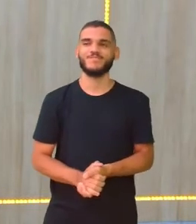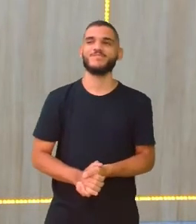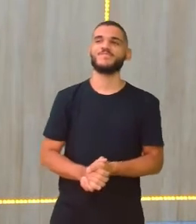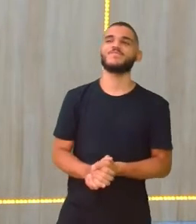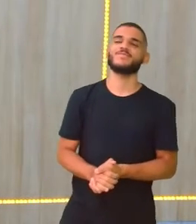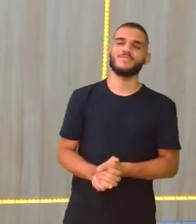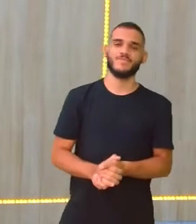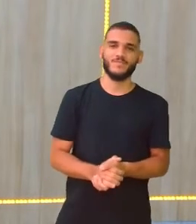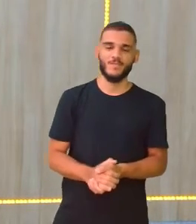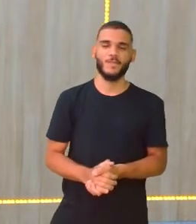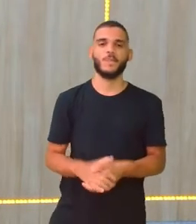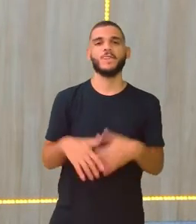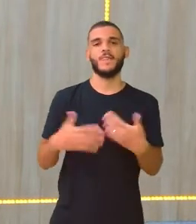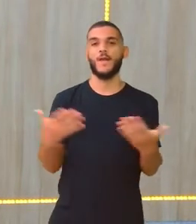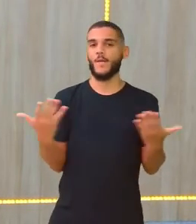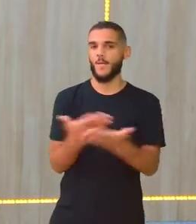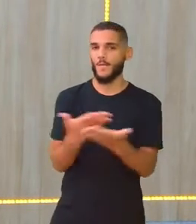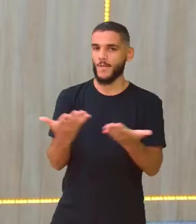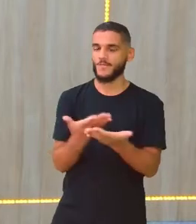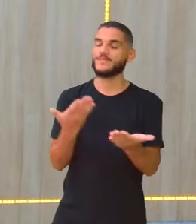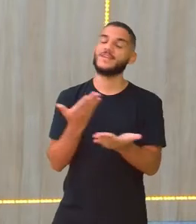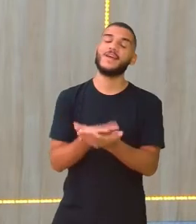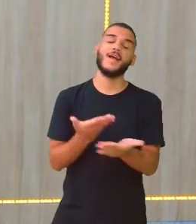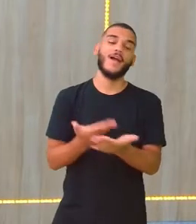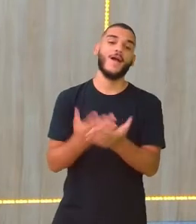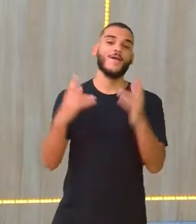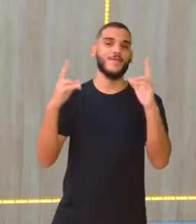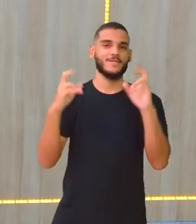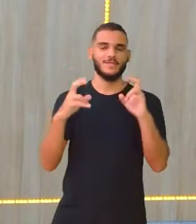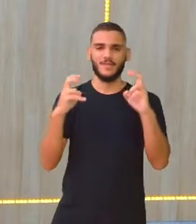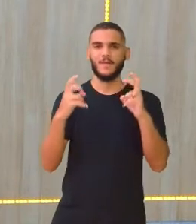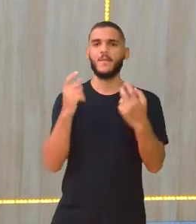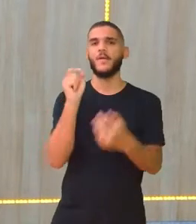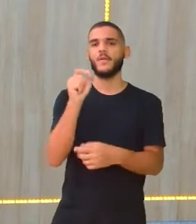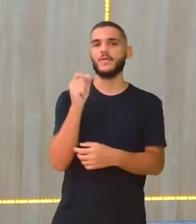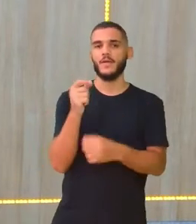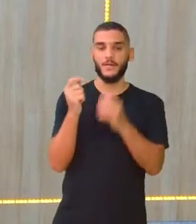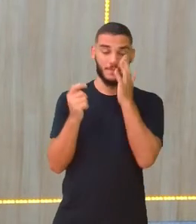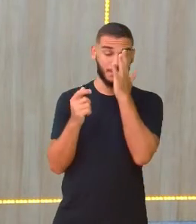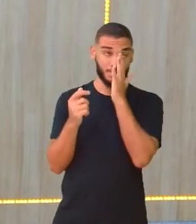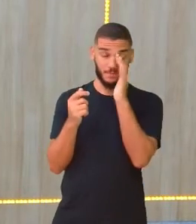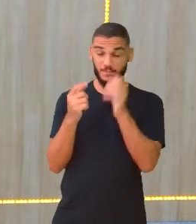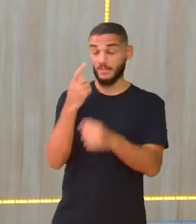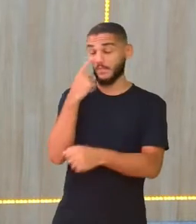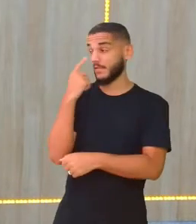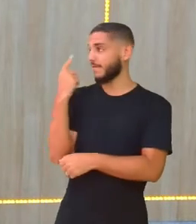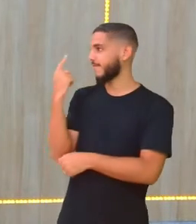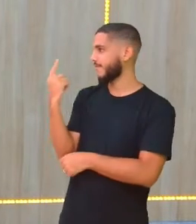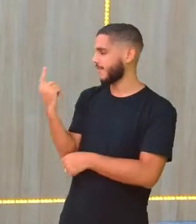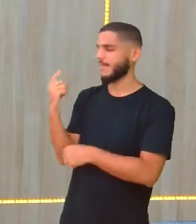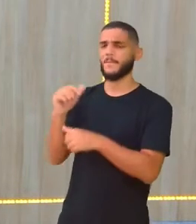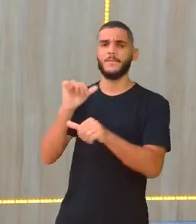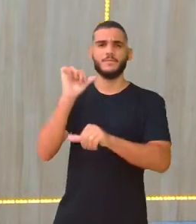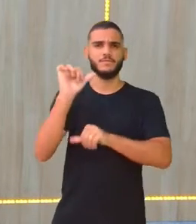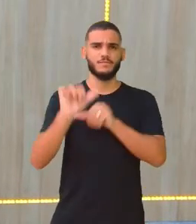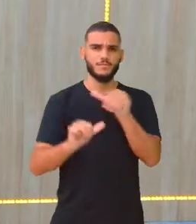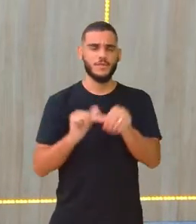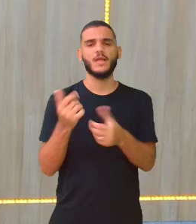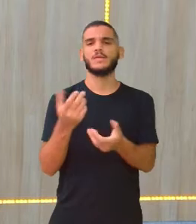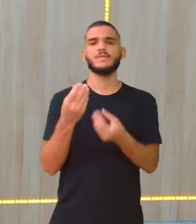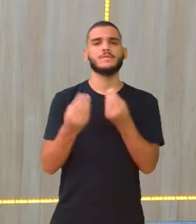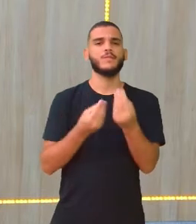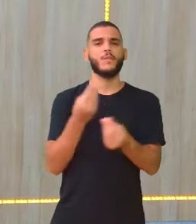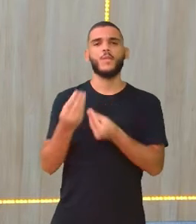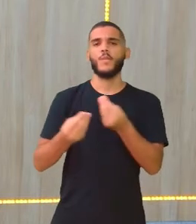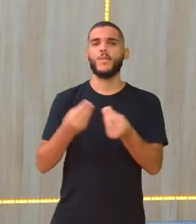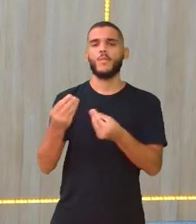Pronto. Nossa aula de hoje vai ser sobre o quê? Vamos falar aqui das alterações das paisagens, como ela